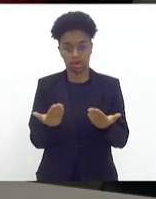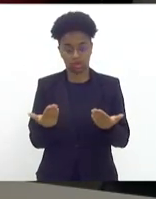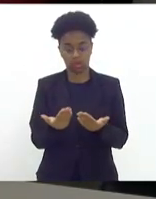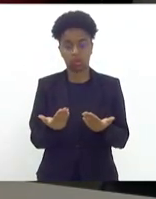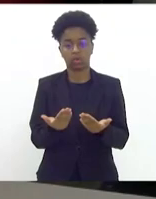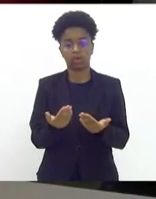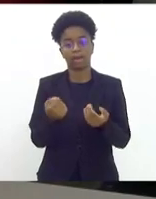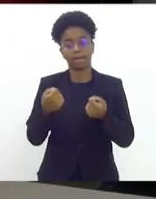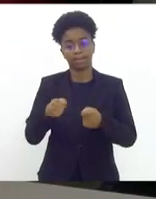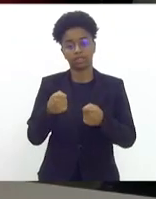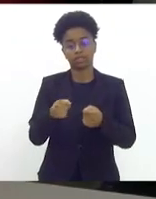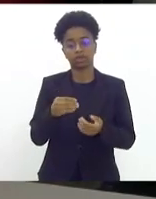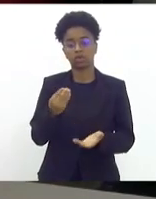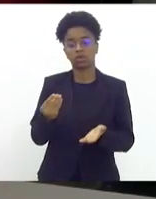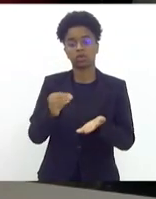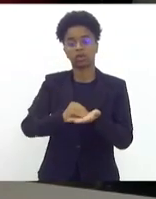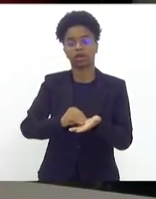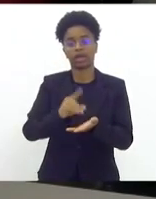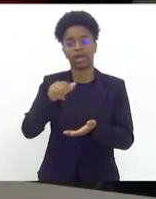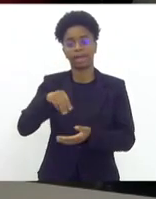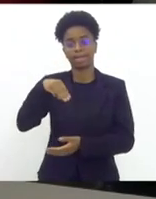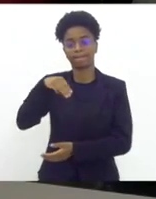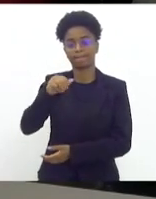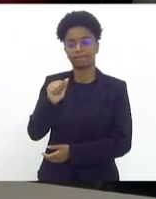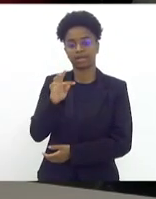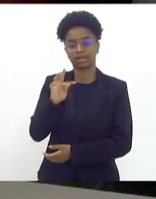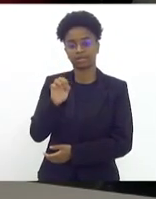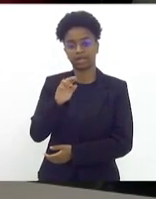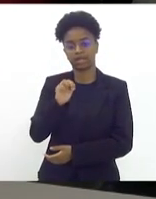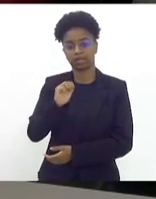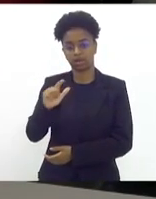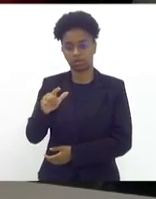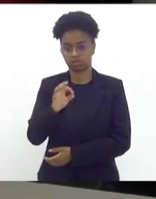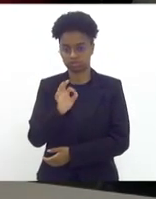a declaração de um patrimônio material, não?